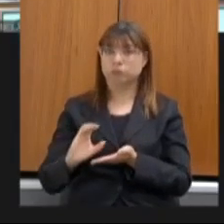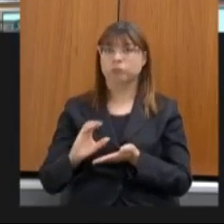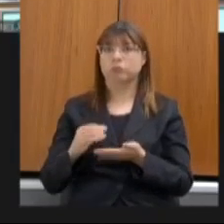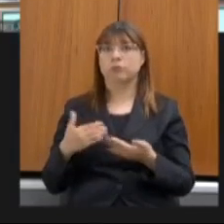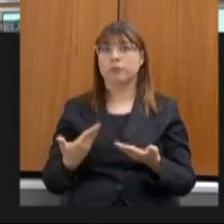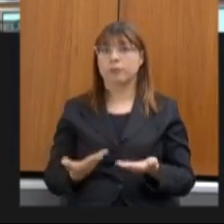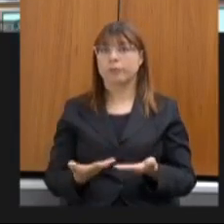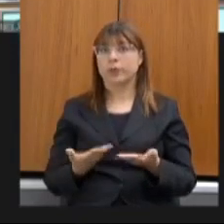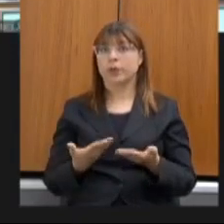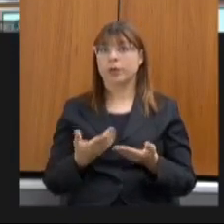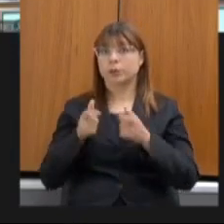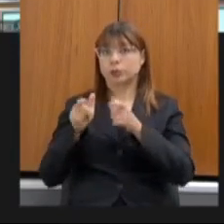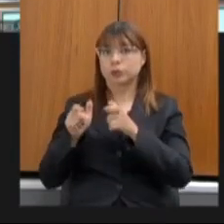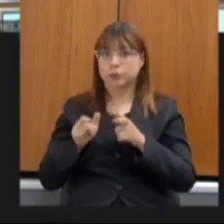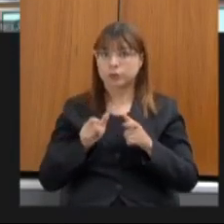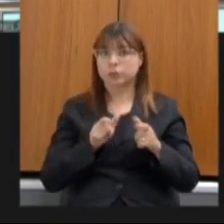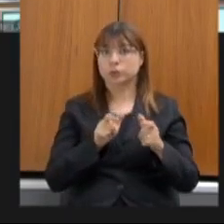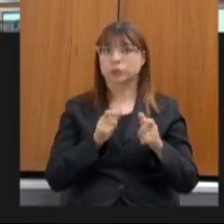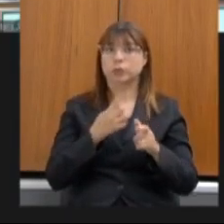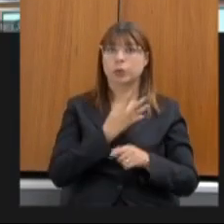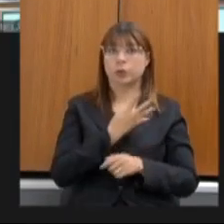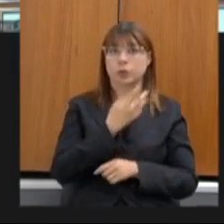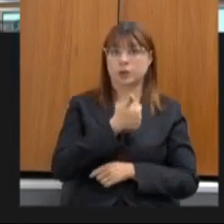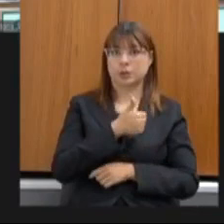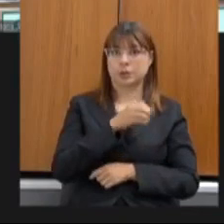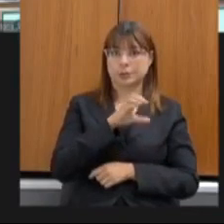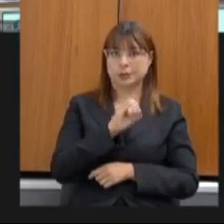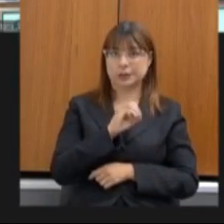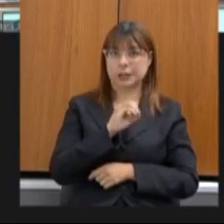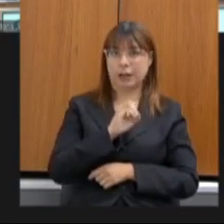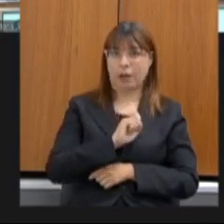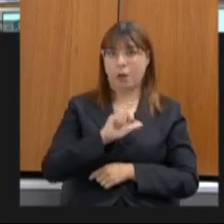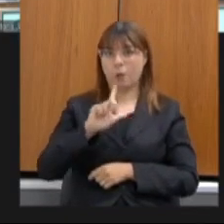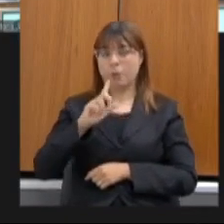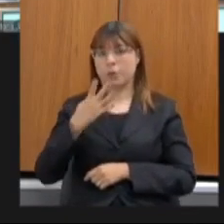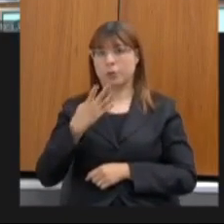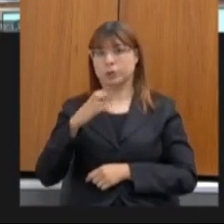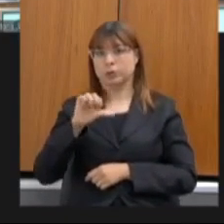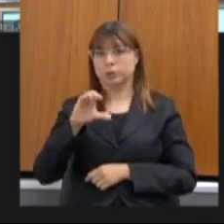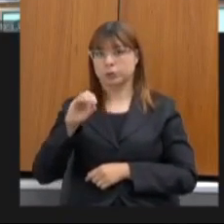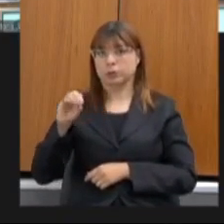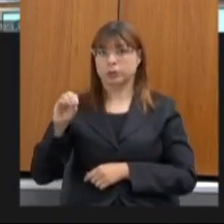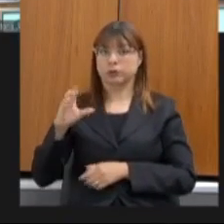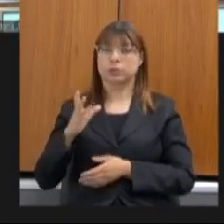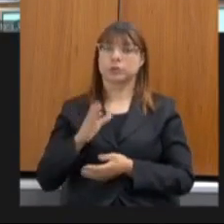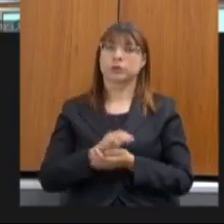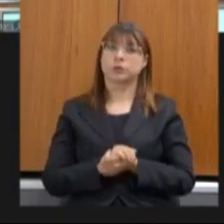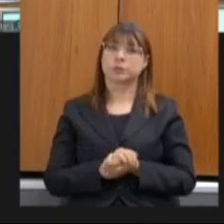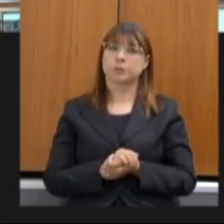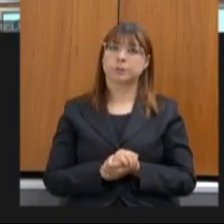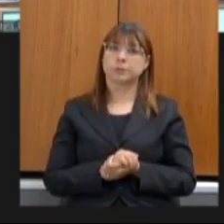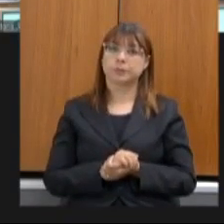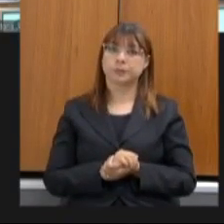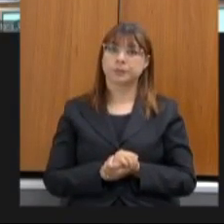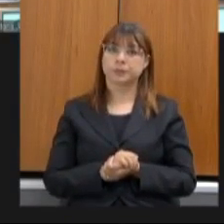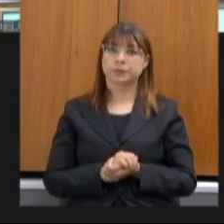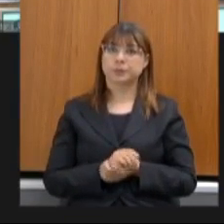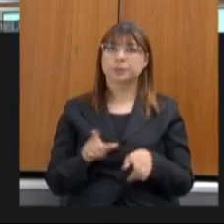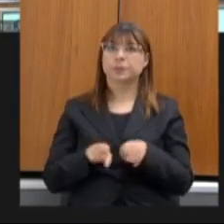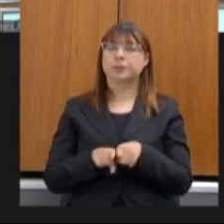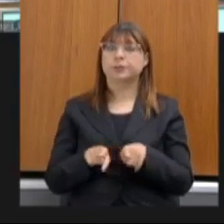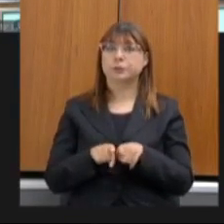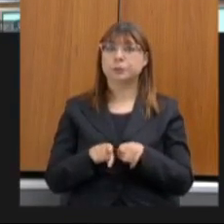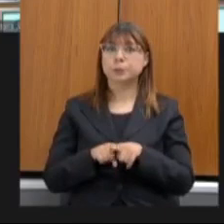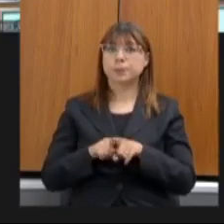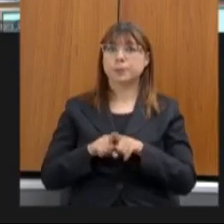de subestações nós passaremos de 410 para 490 é um dos